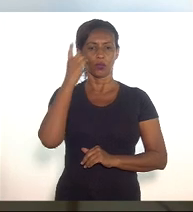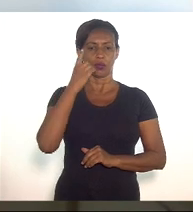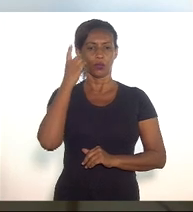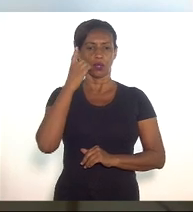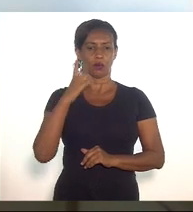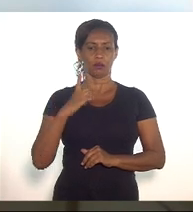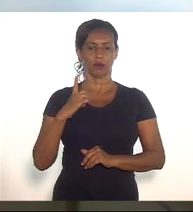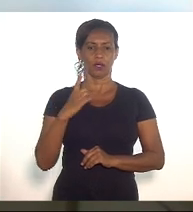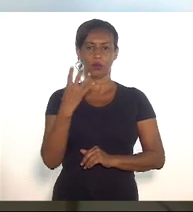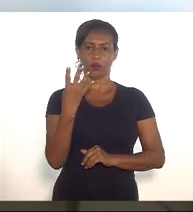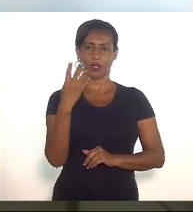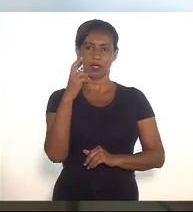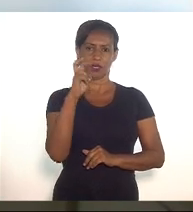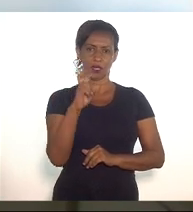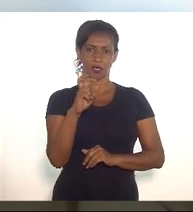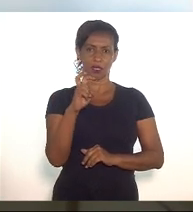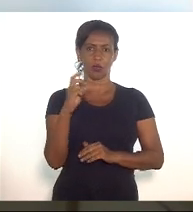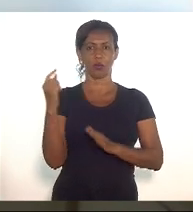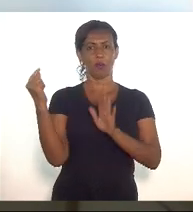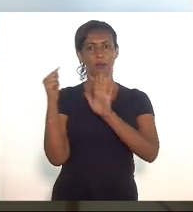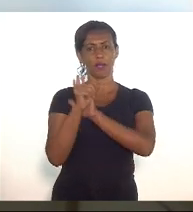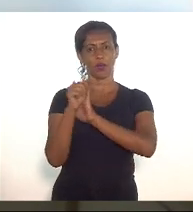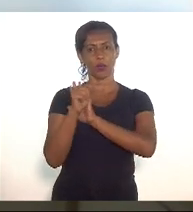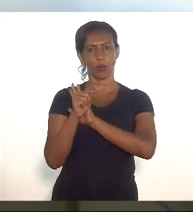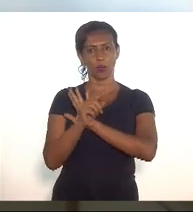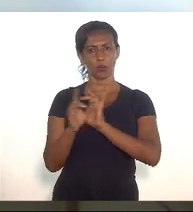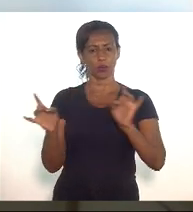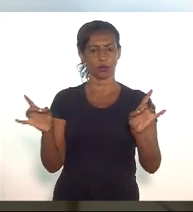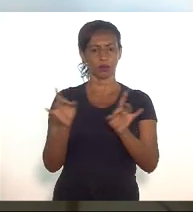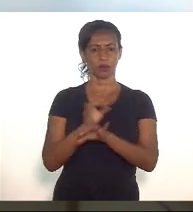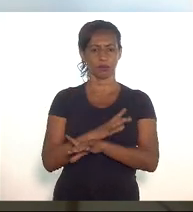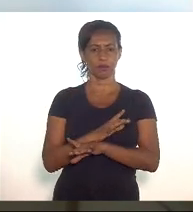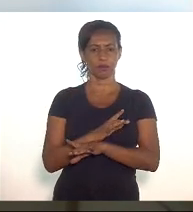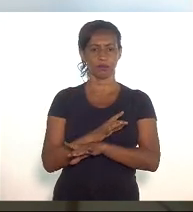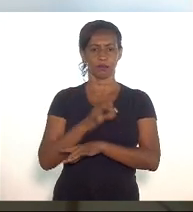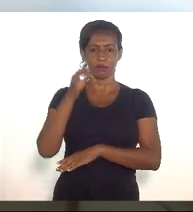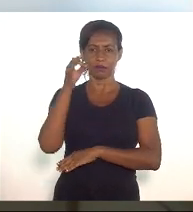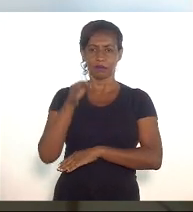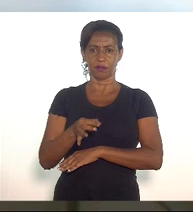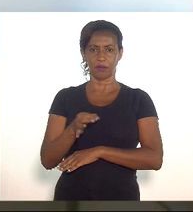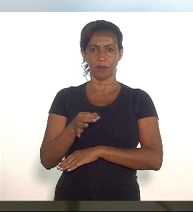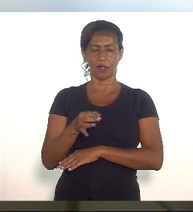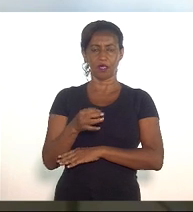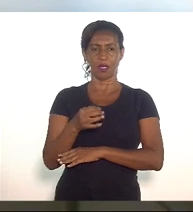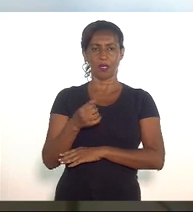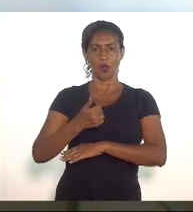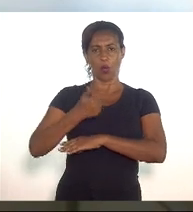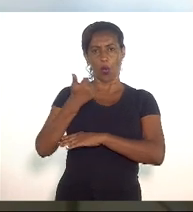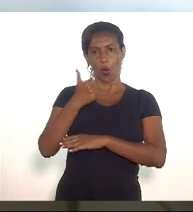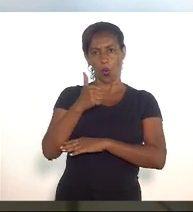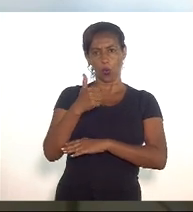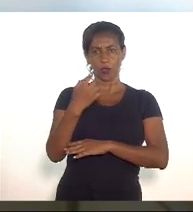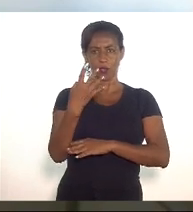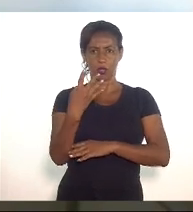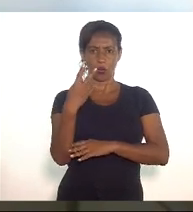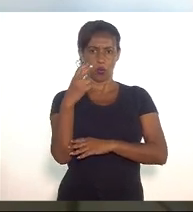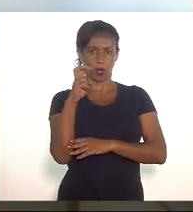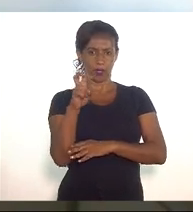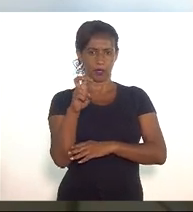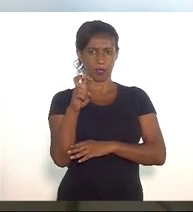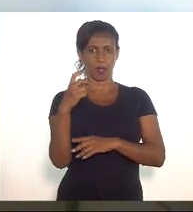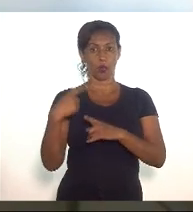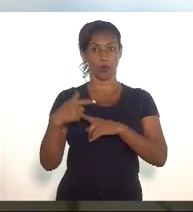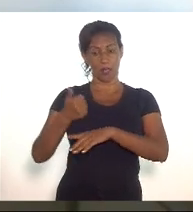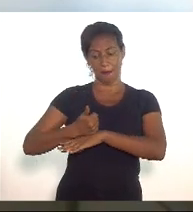teriam 45 minutos para as perguntas, para a gente acabar exatamente 15 para meio-dia, porque meio-dia terá plenário. Não é